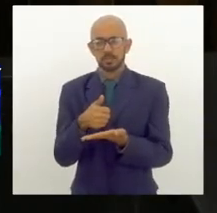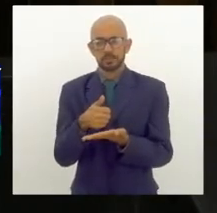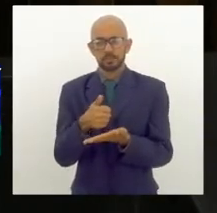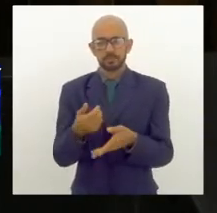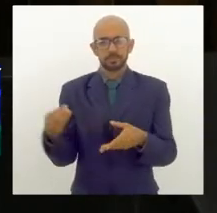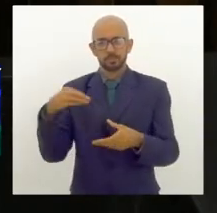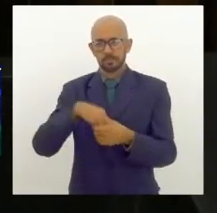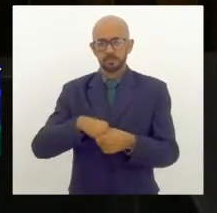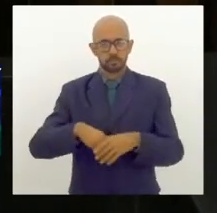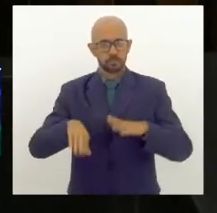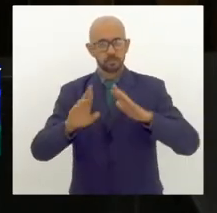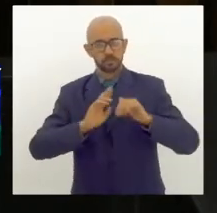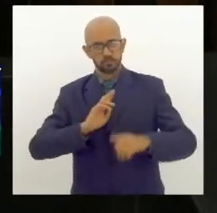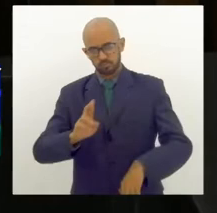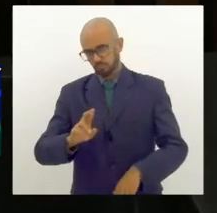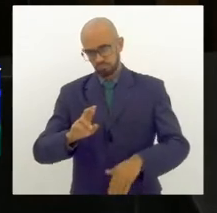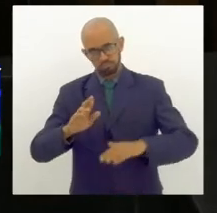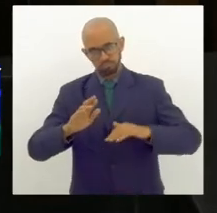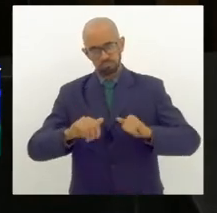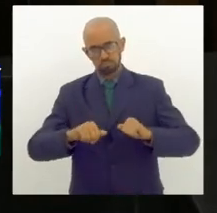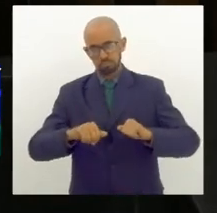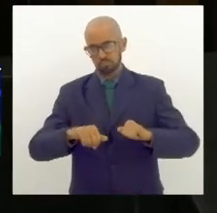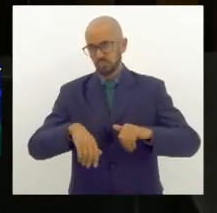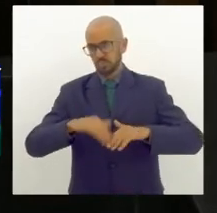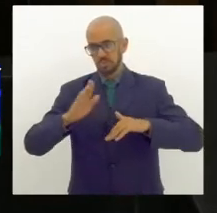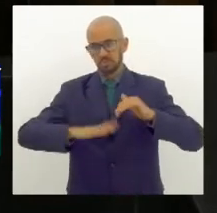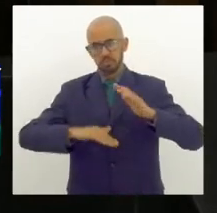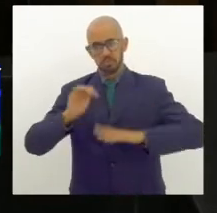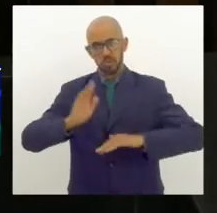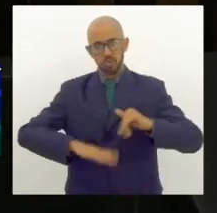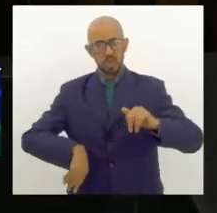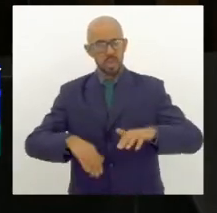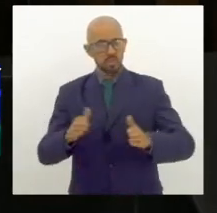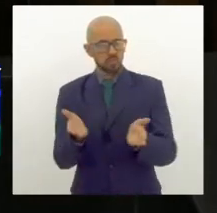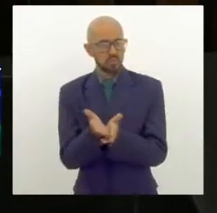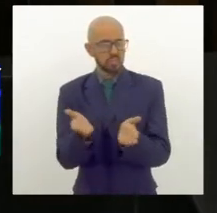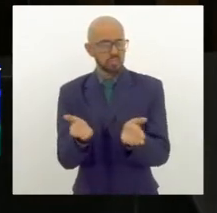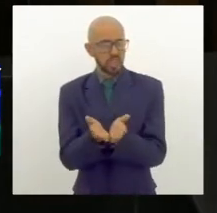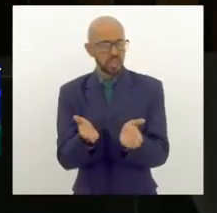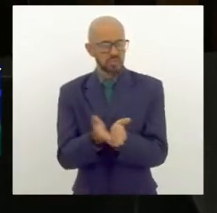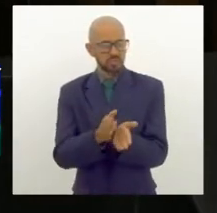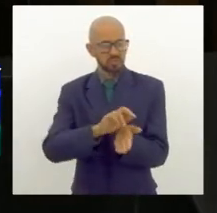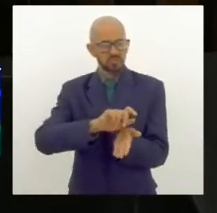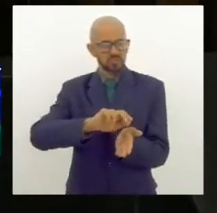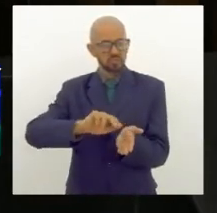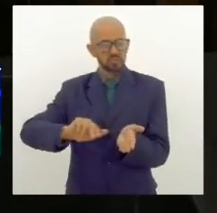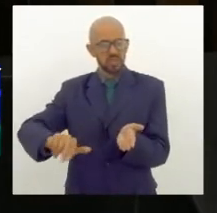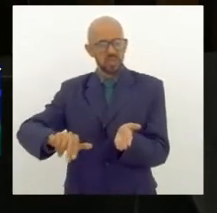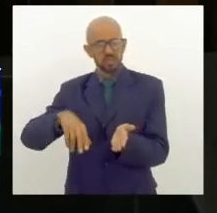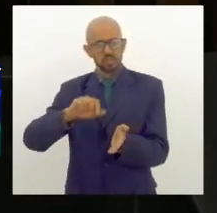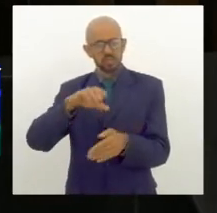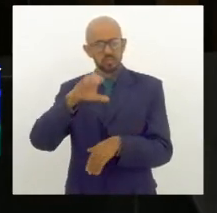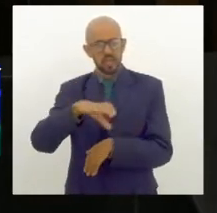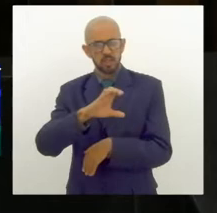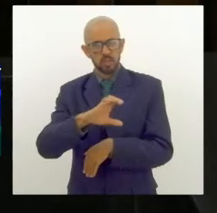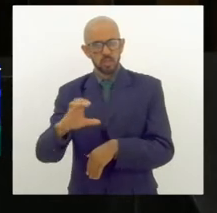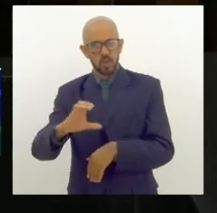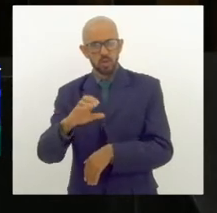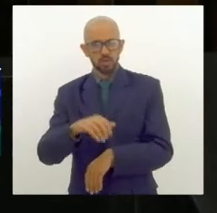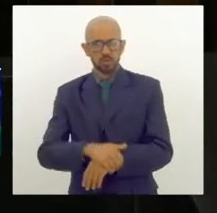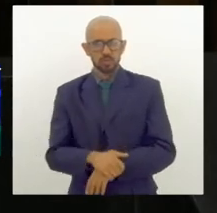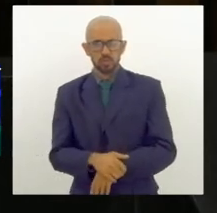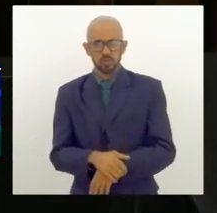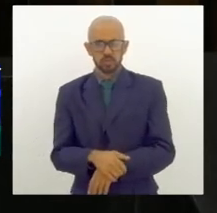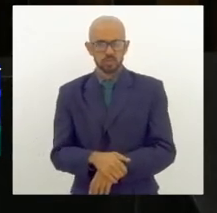dentro de uma religião, seja Maranatá, seja evangélicos de diferentes denominações, católicos e